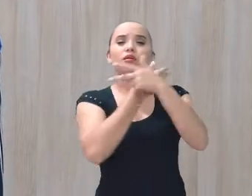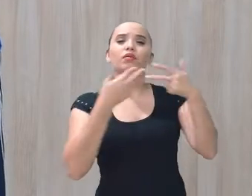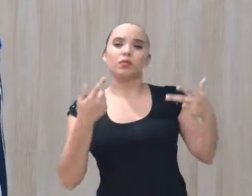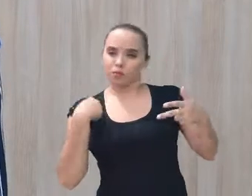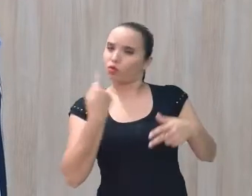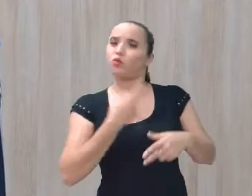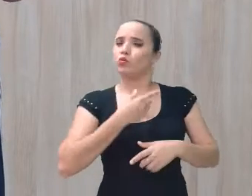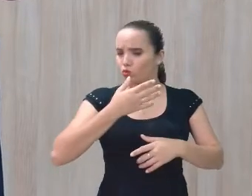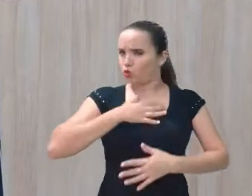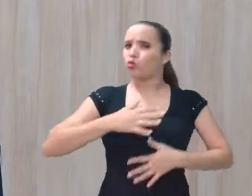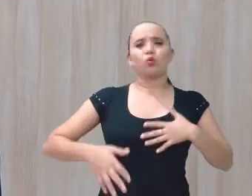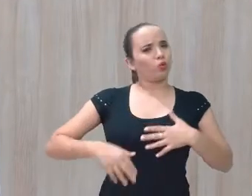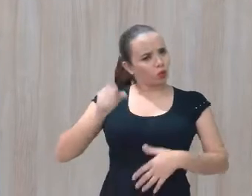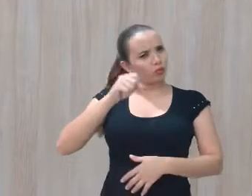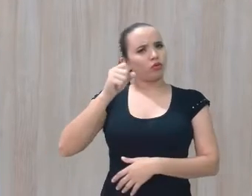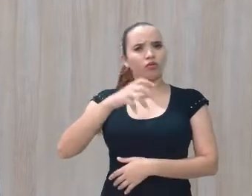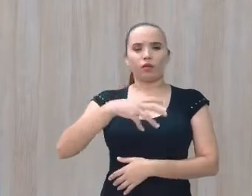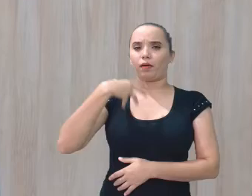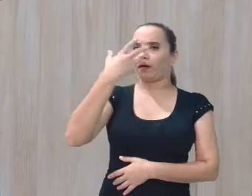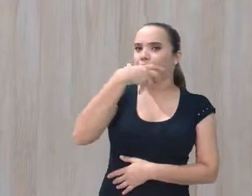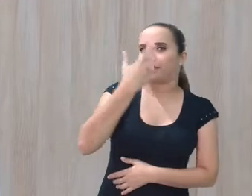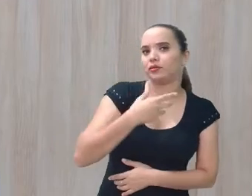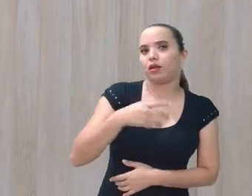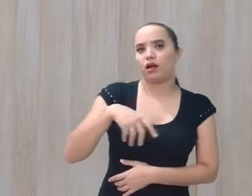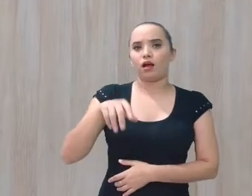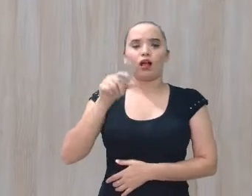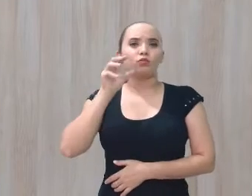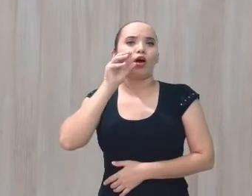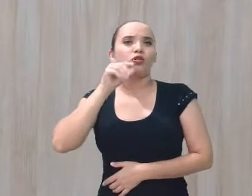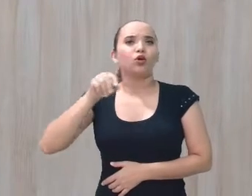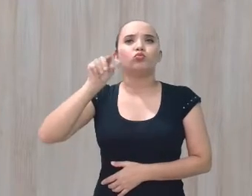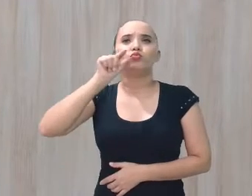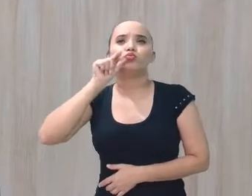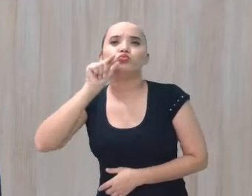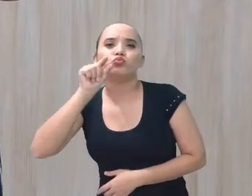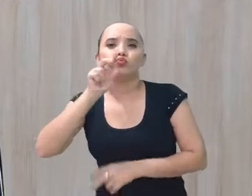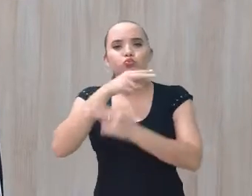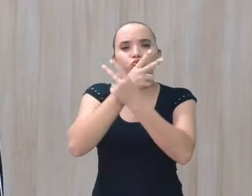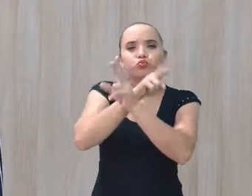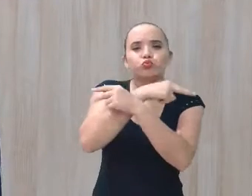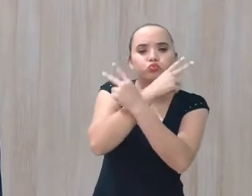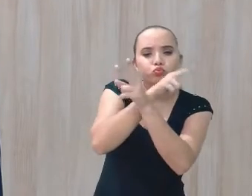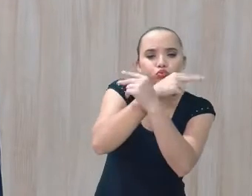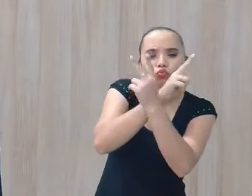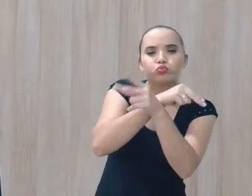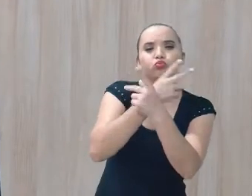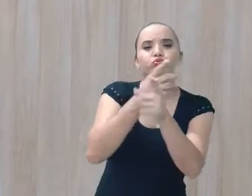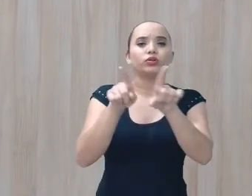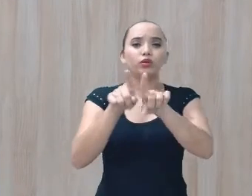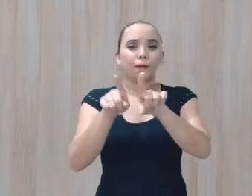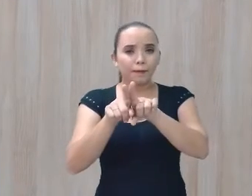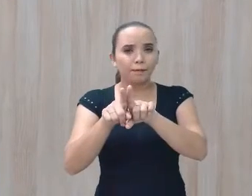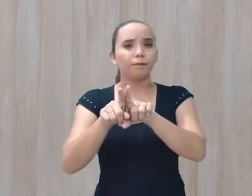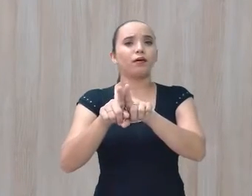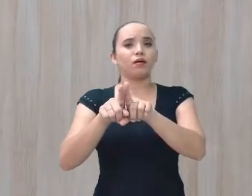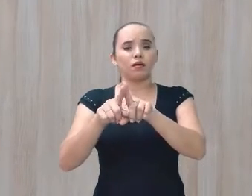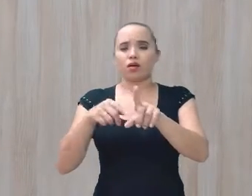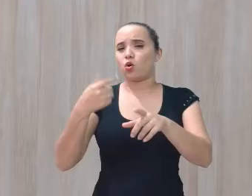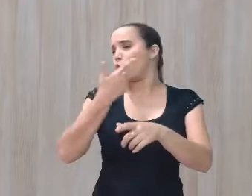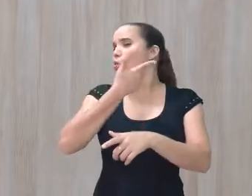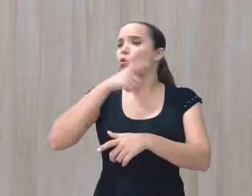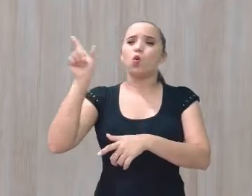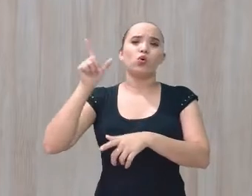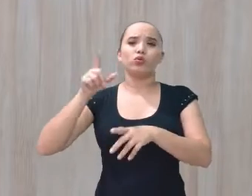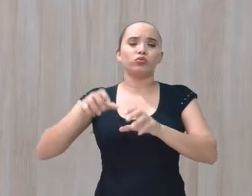a gente pode cantar, a gente pode assoviar, a gente pode soprar, a gente pode ainda produzir sons